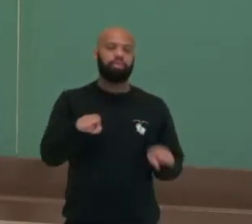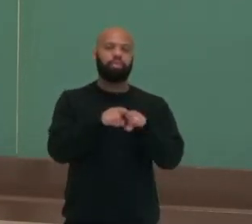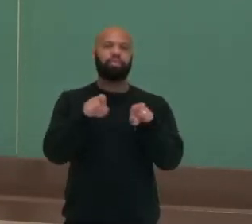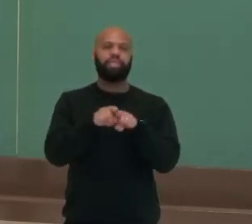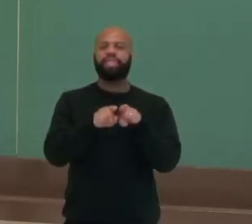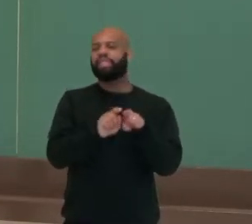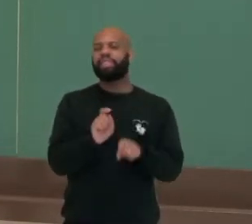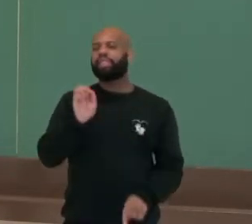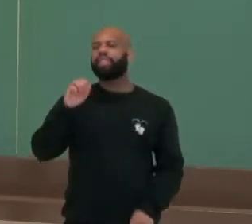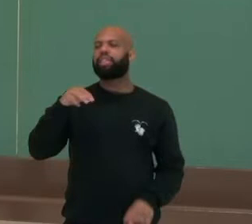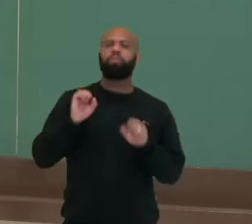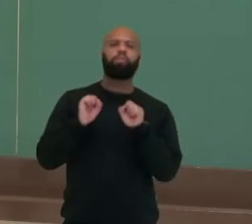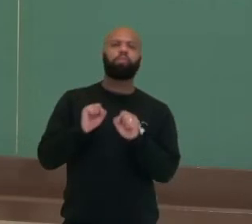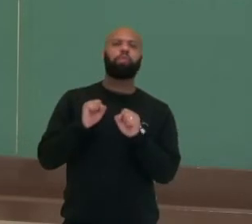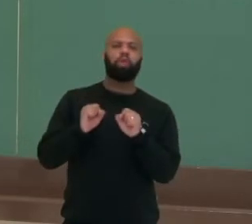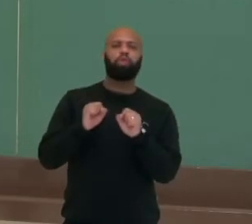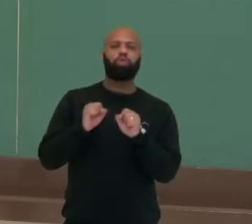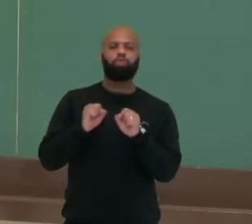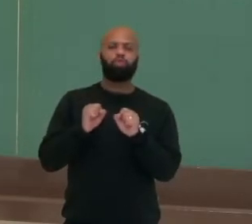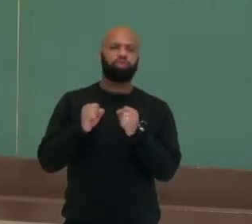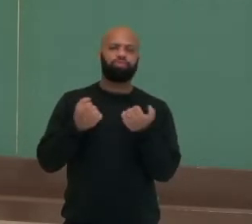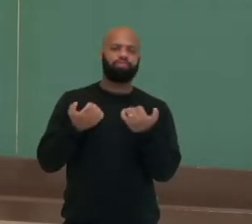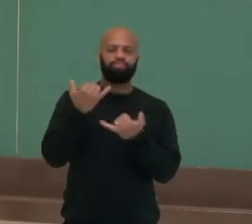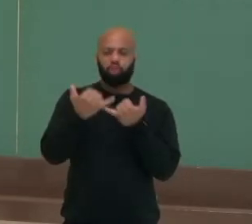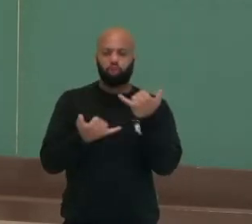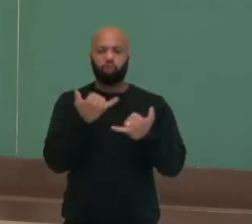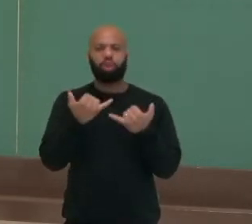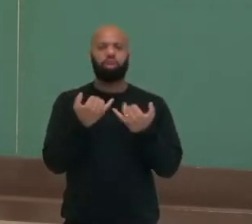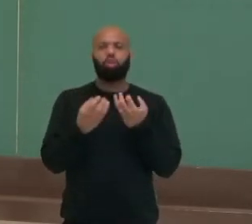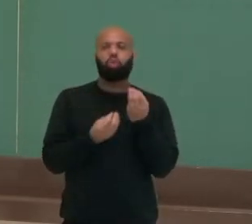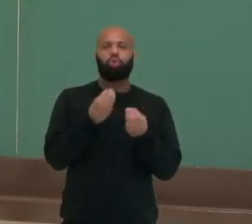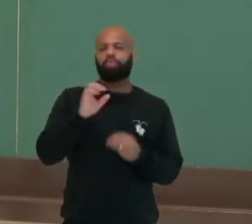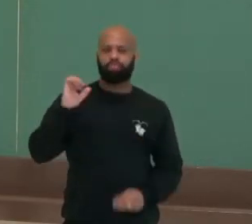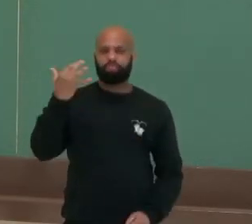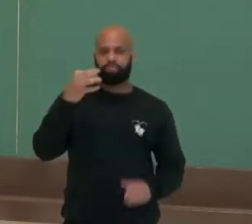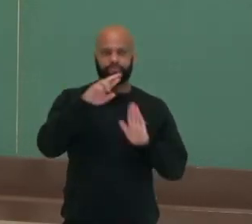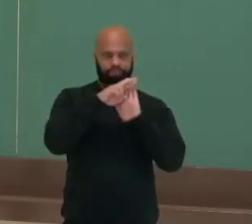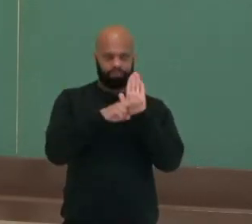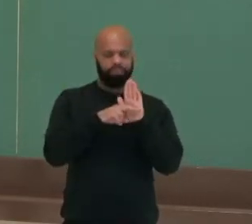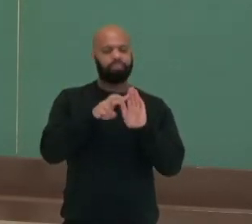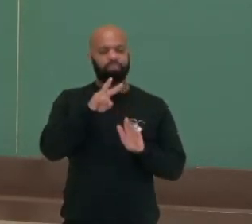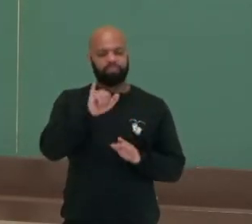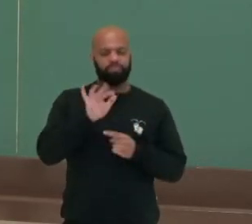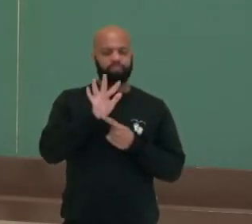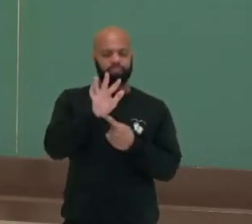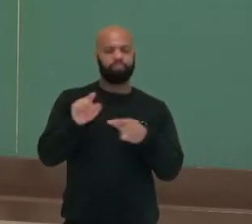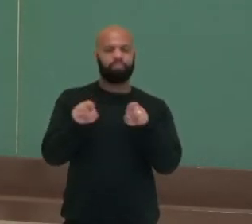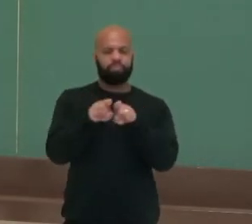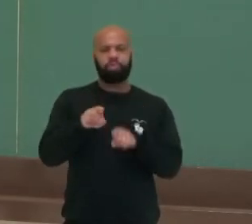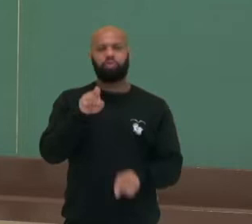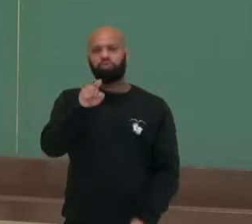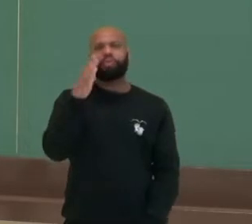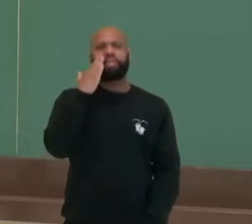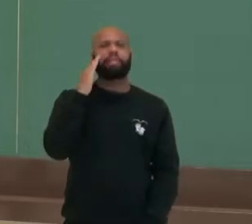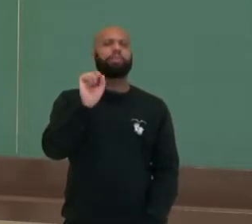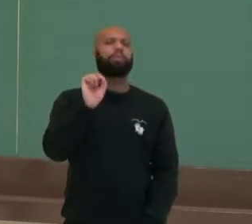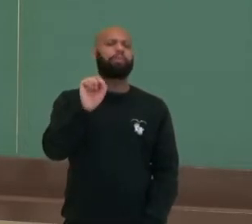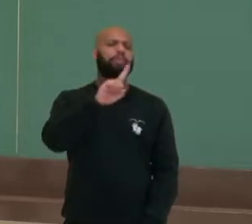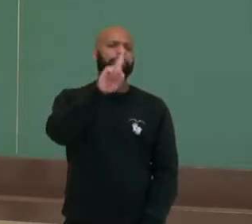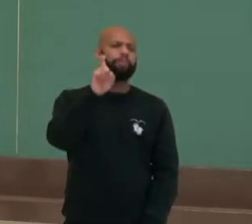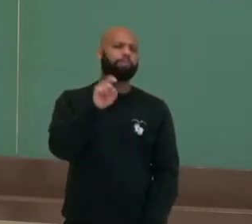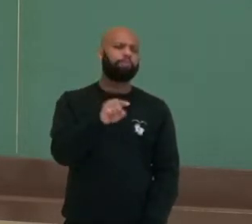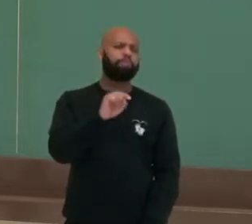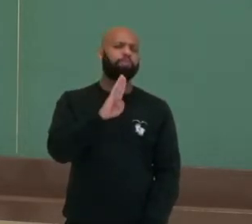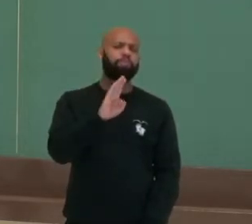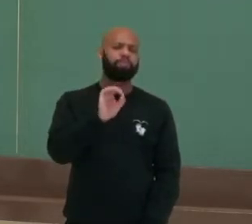pode jogar, tá? E como que ele acontece, um pouquinho das suas regras. Você sabe o que é bocha? Já